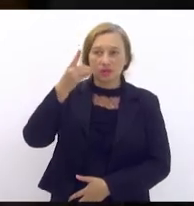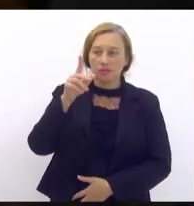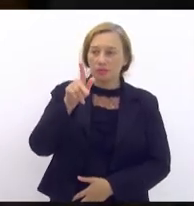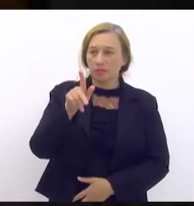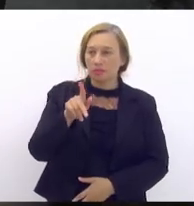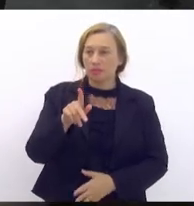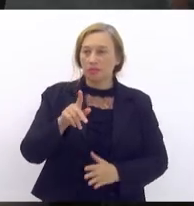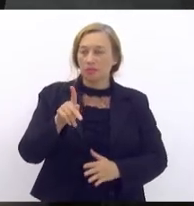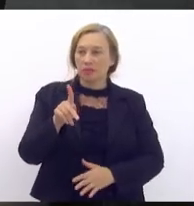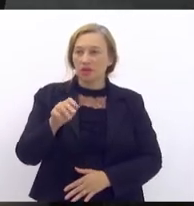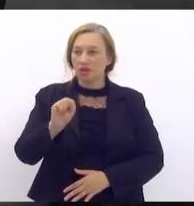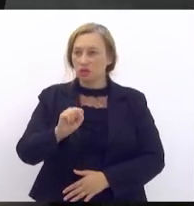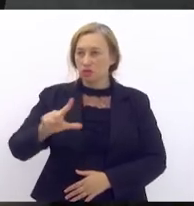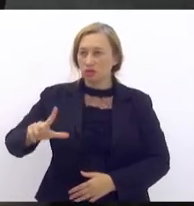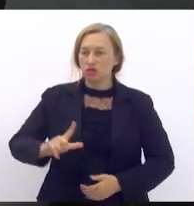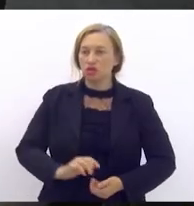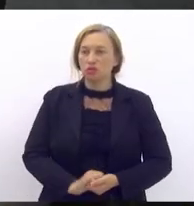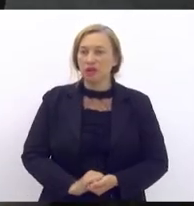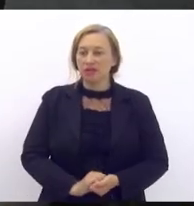PSOL.